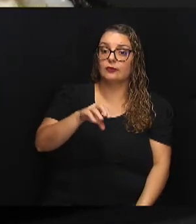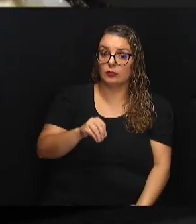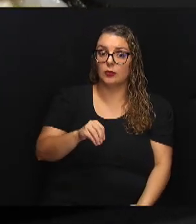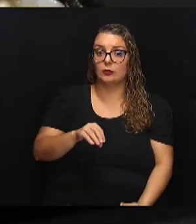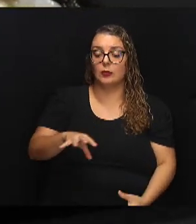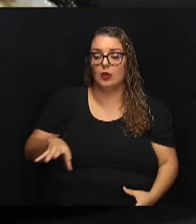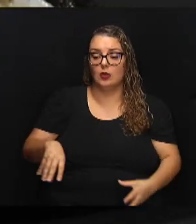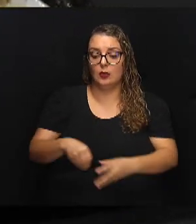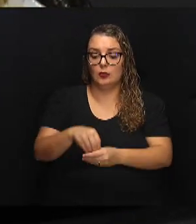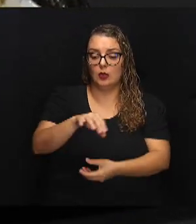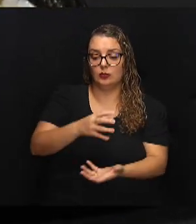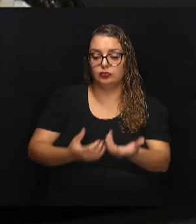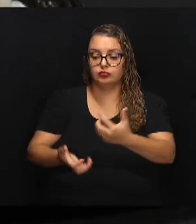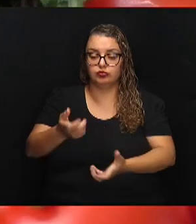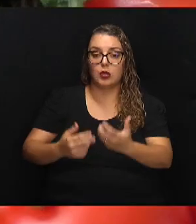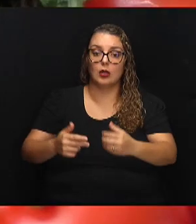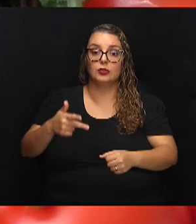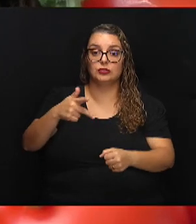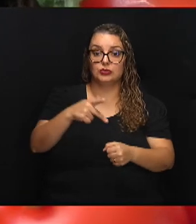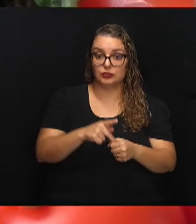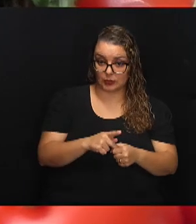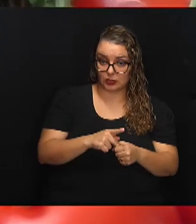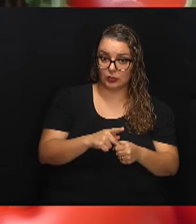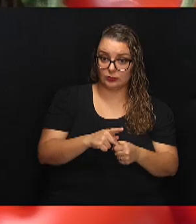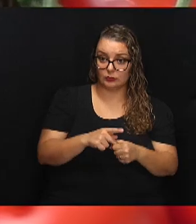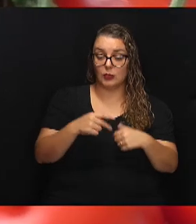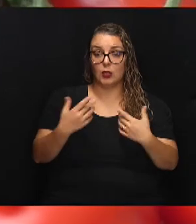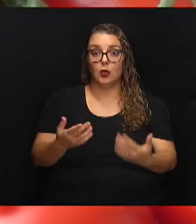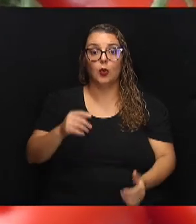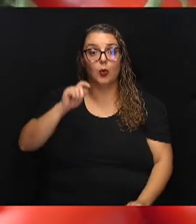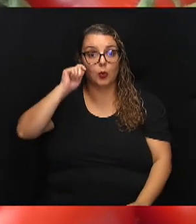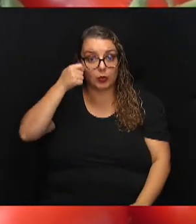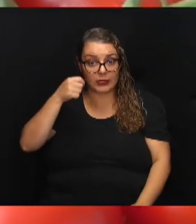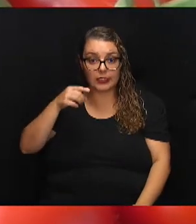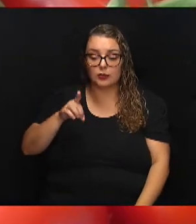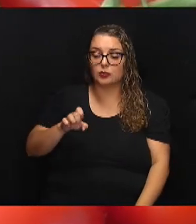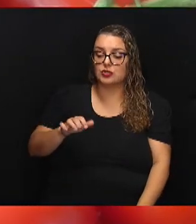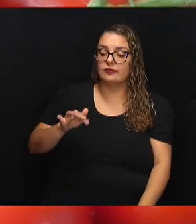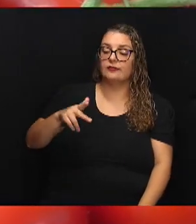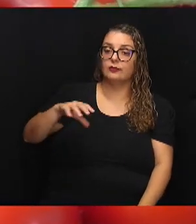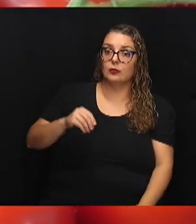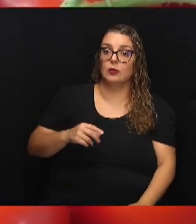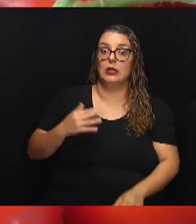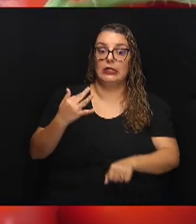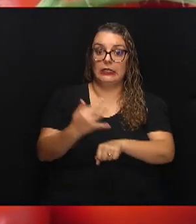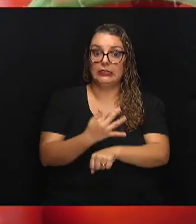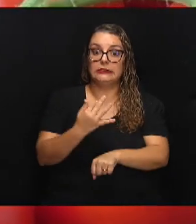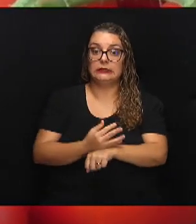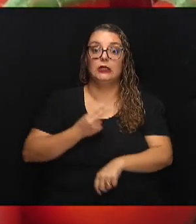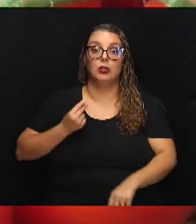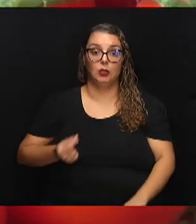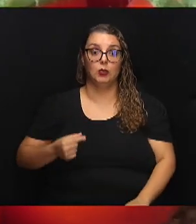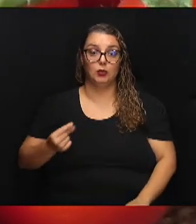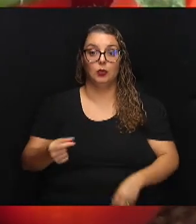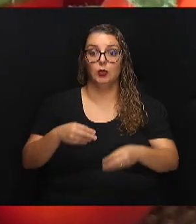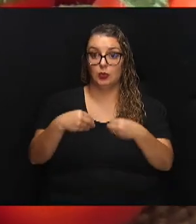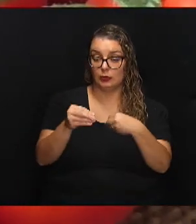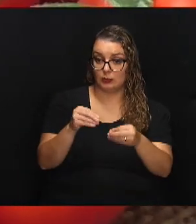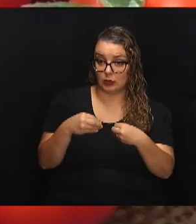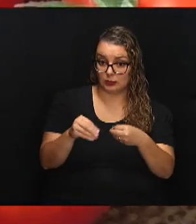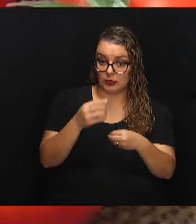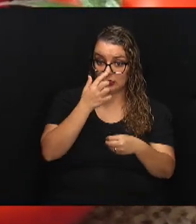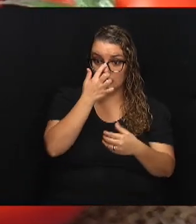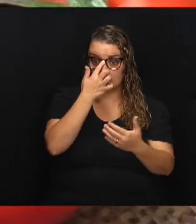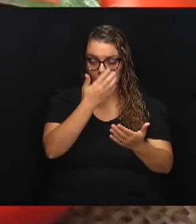combustão de produtos de petróleo. Embora o negro de fumo confira resistência e durabilidade ao plástico,